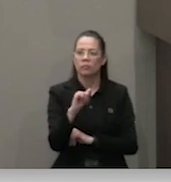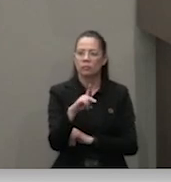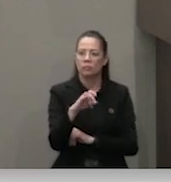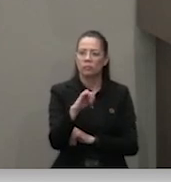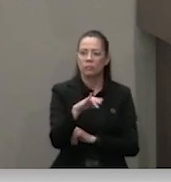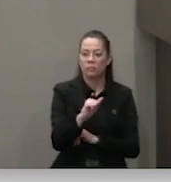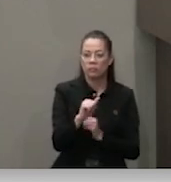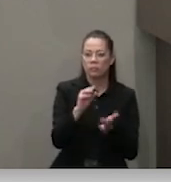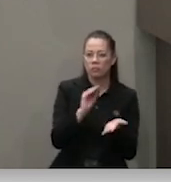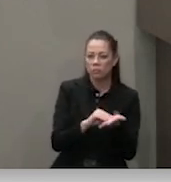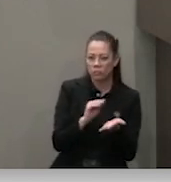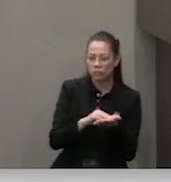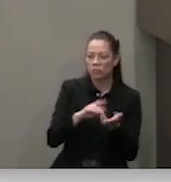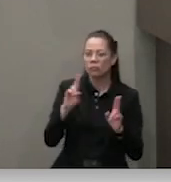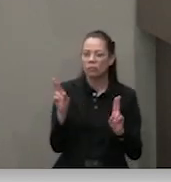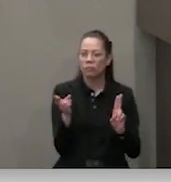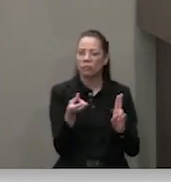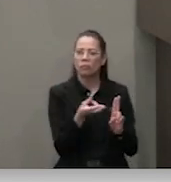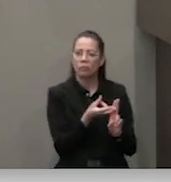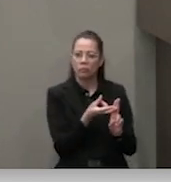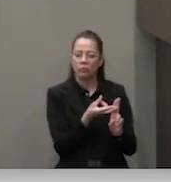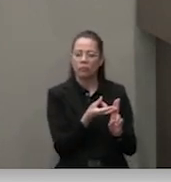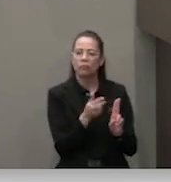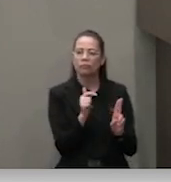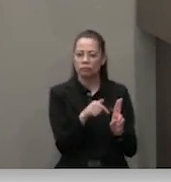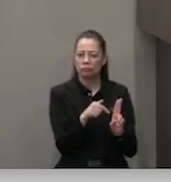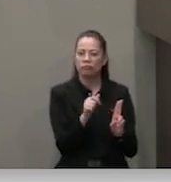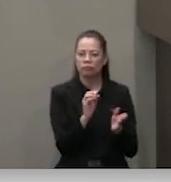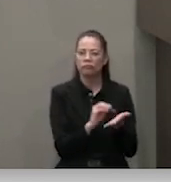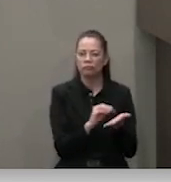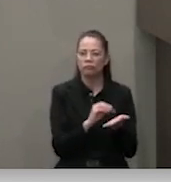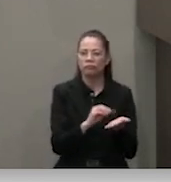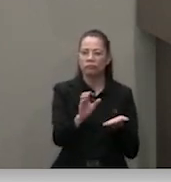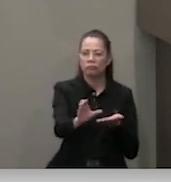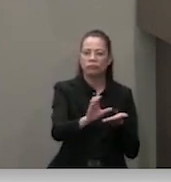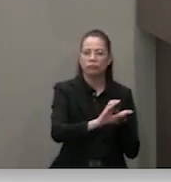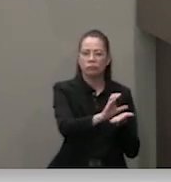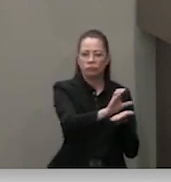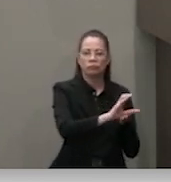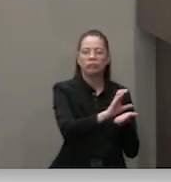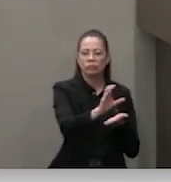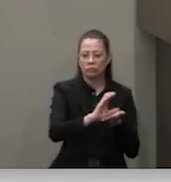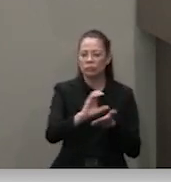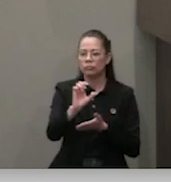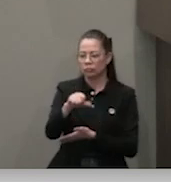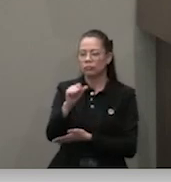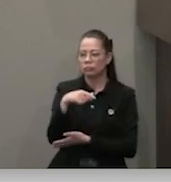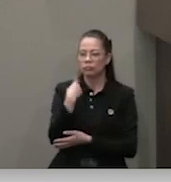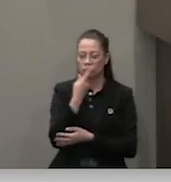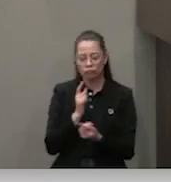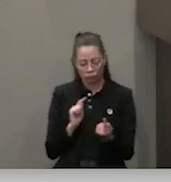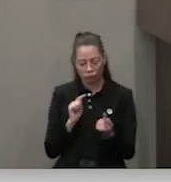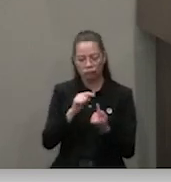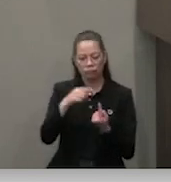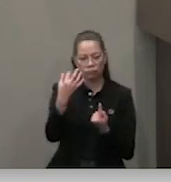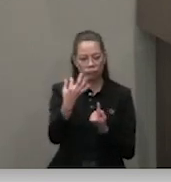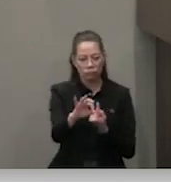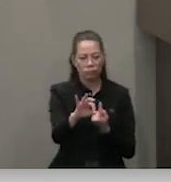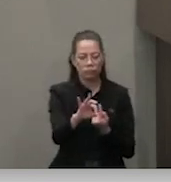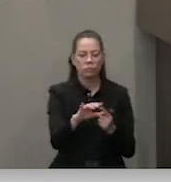falta recursos falta investimento no hospital municipal fomos com esse intuito fomos com esse